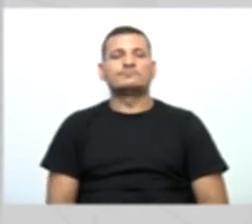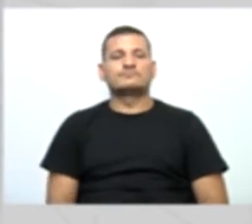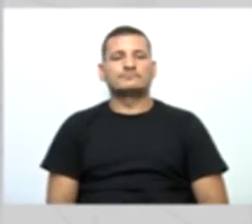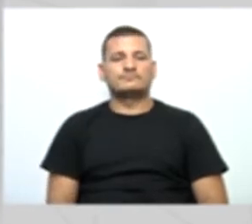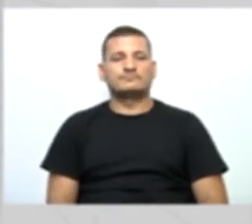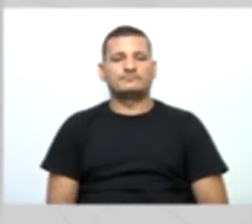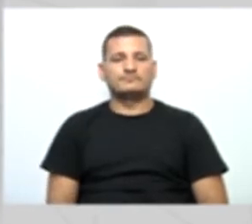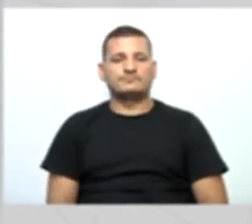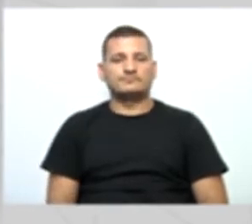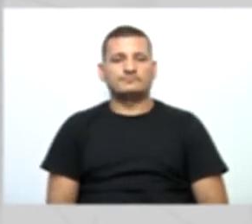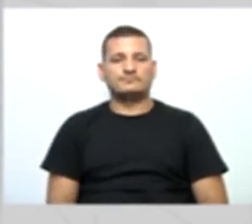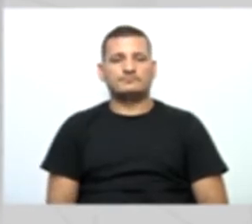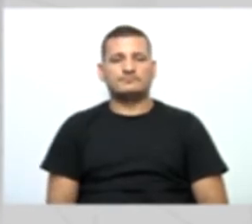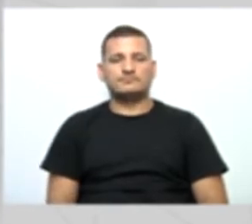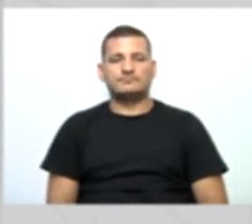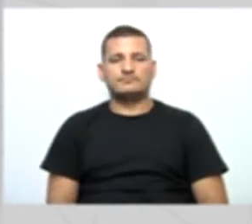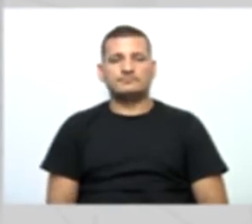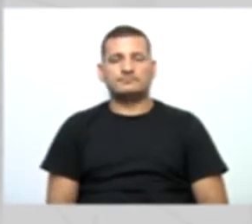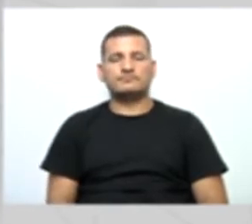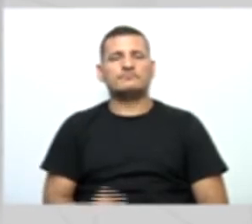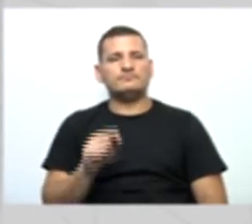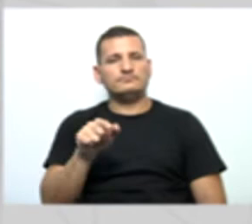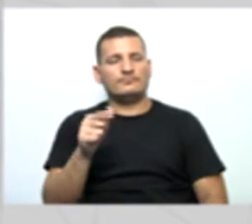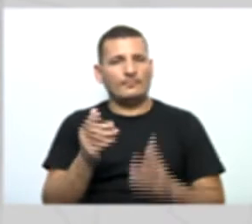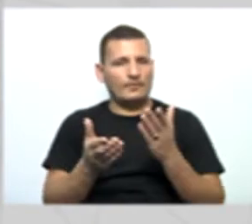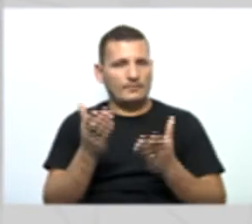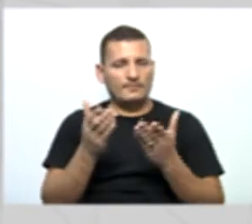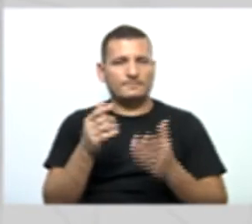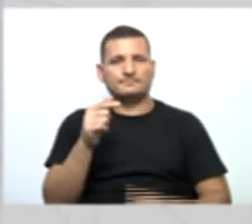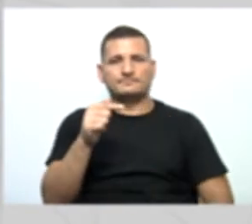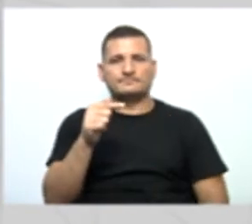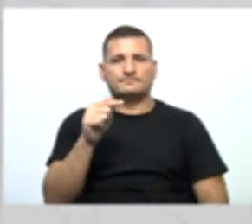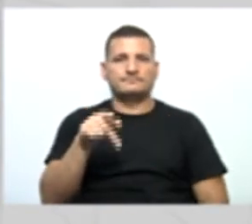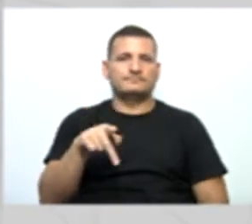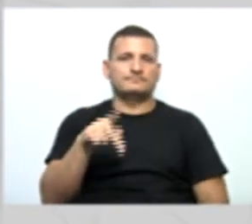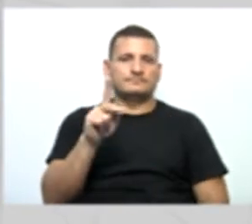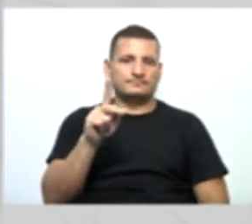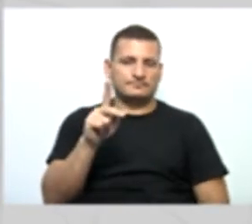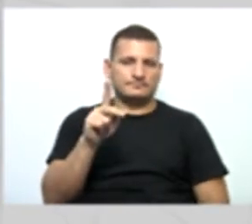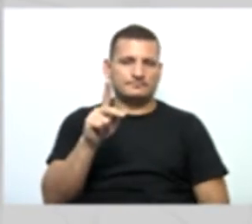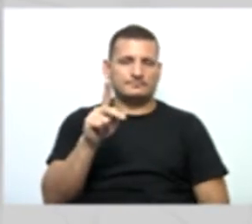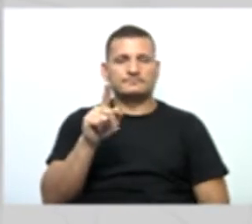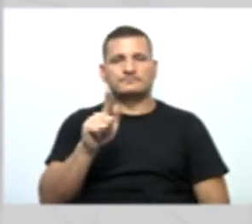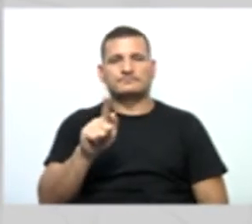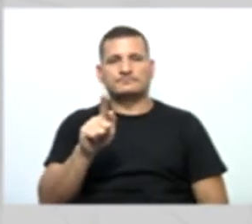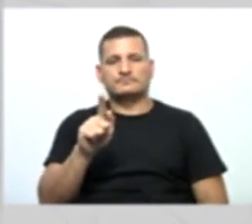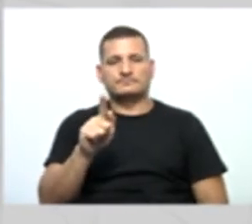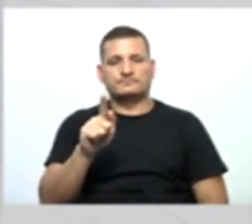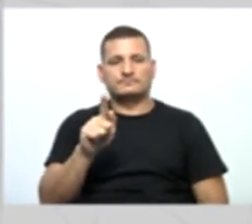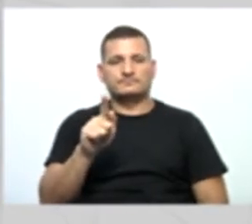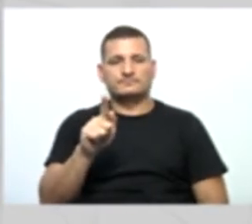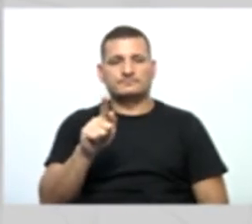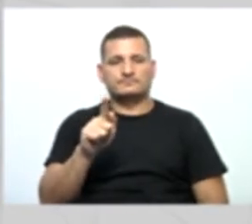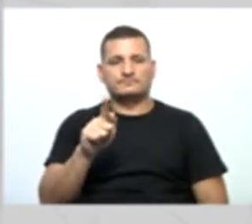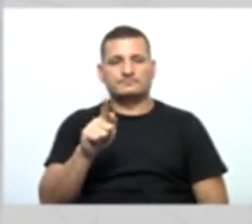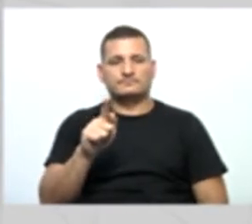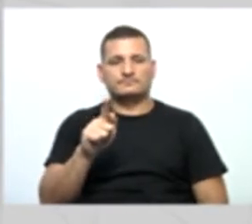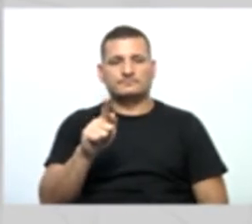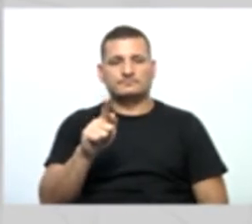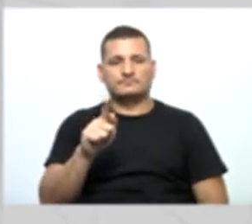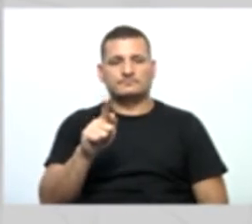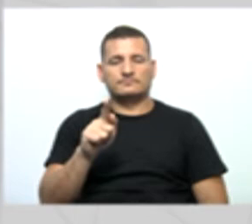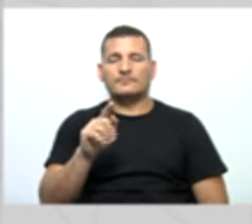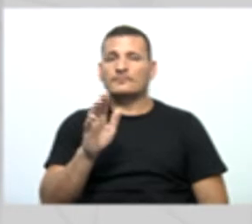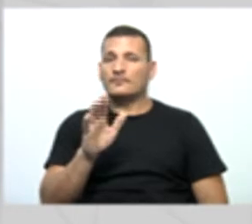Beleza, tá aí a raça do Mike. E ele pesa 7 quilos. Mike pesa 7 quilos. Concordam comigo que o